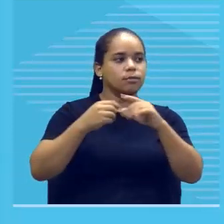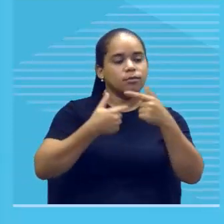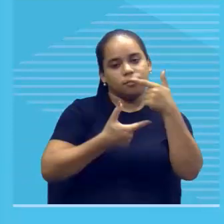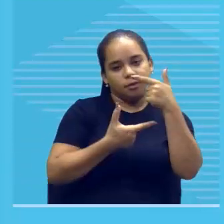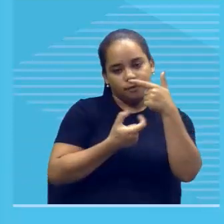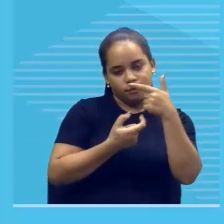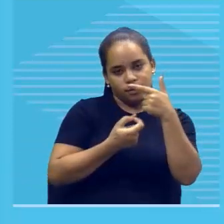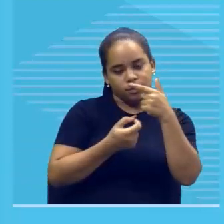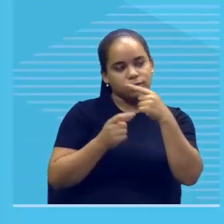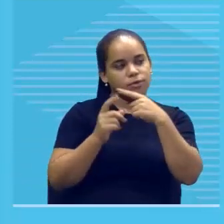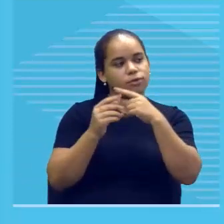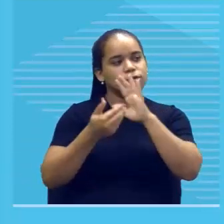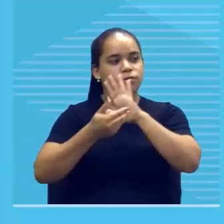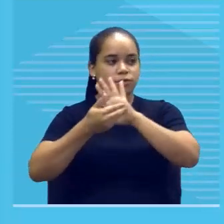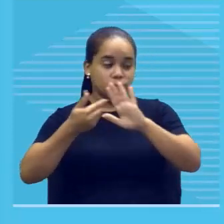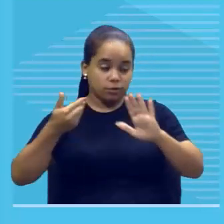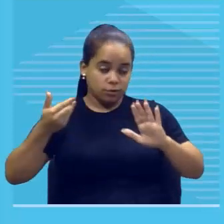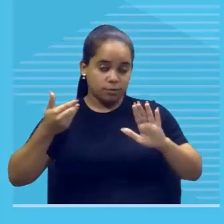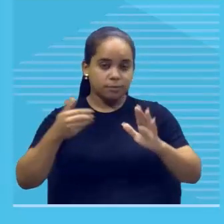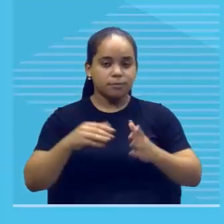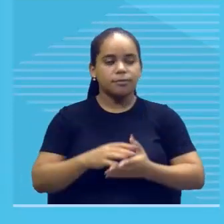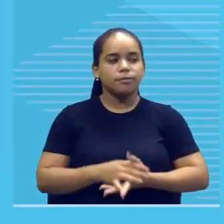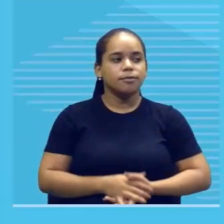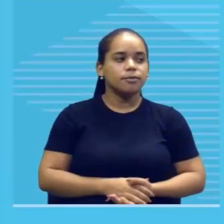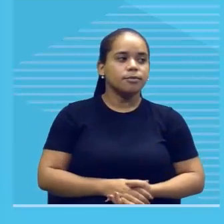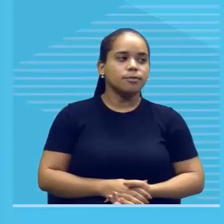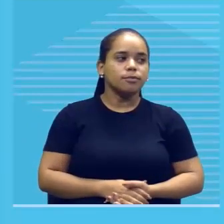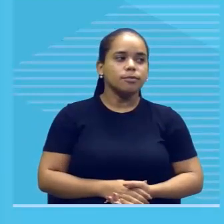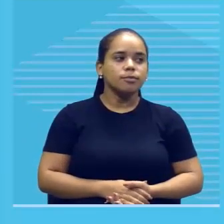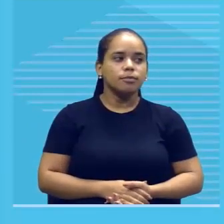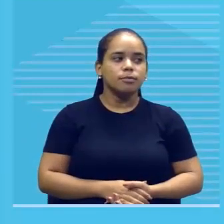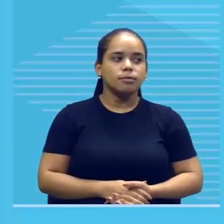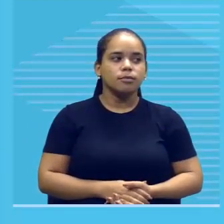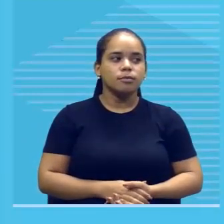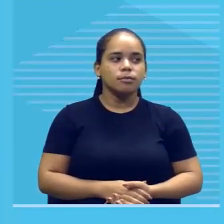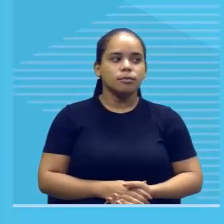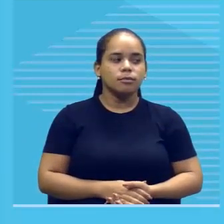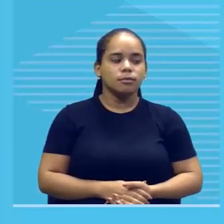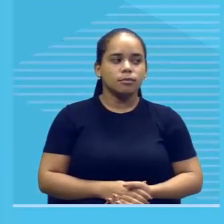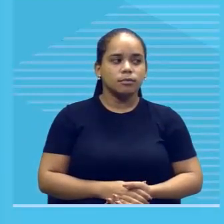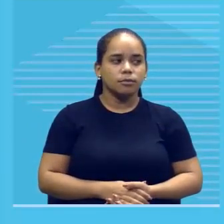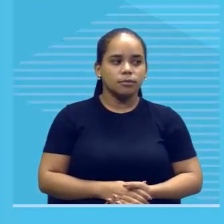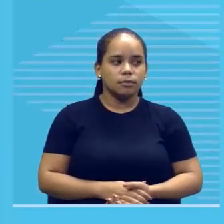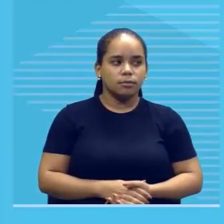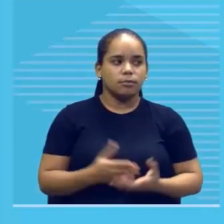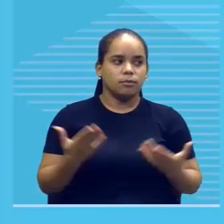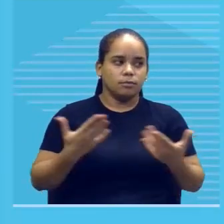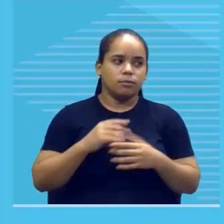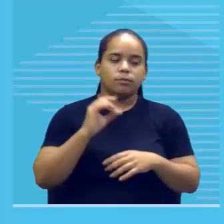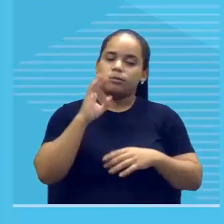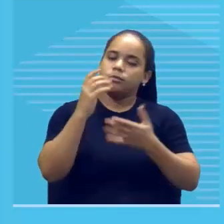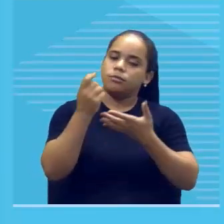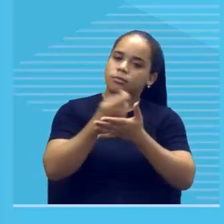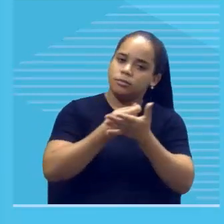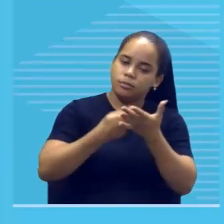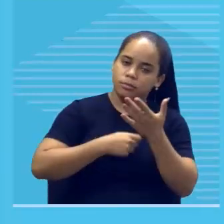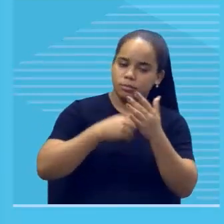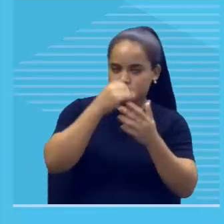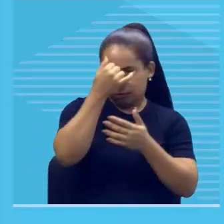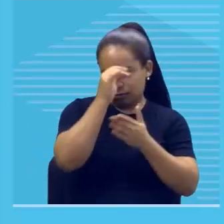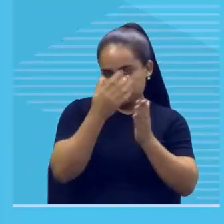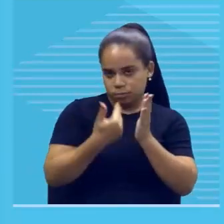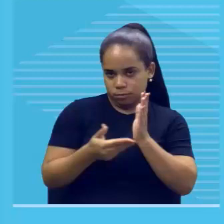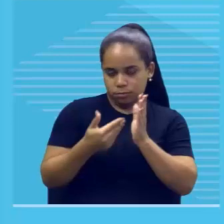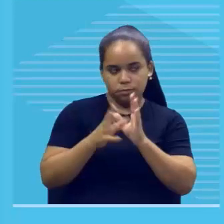fica com 10 do vinho já é pai hein a beleza vamos anotar para gente não